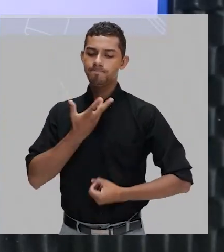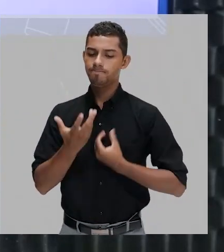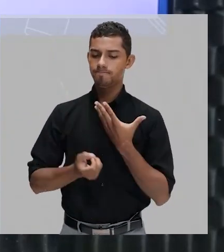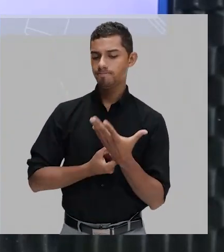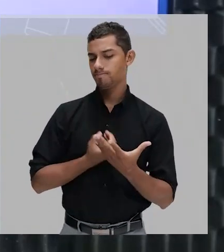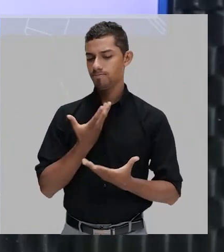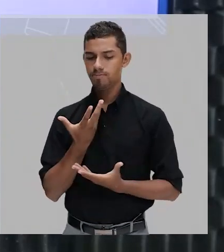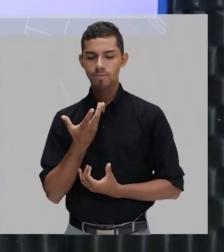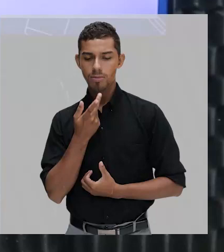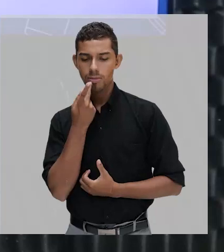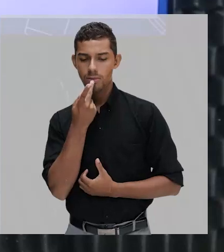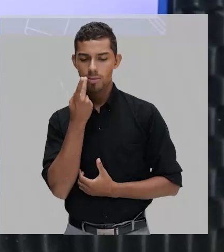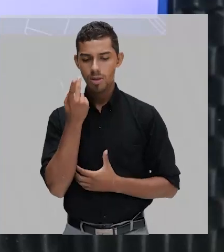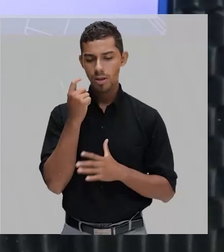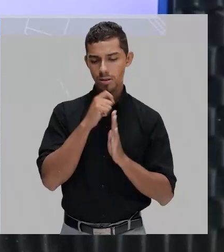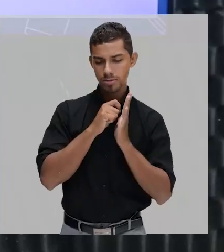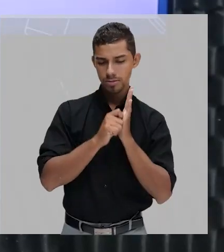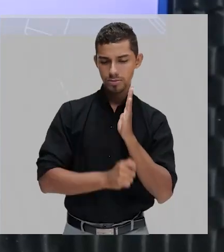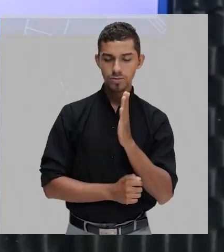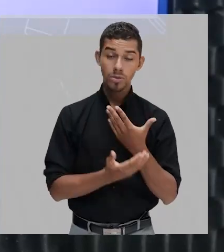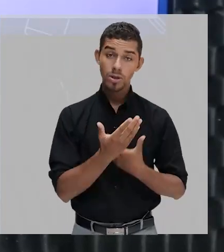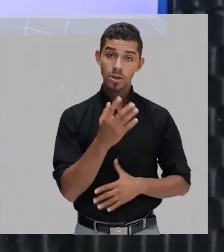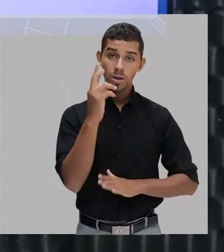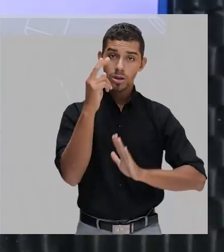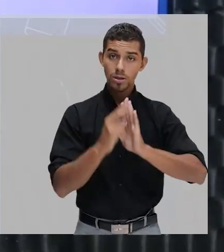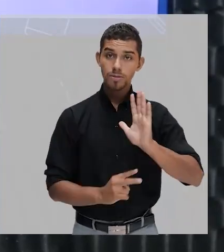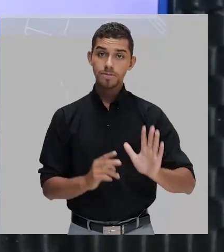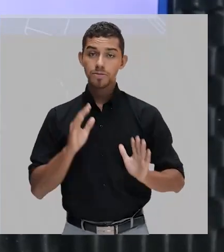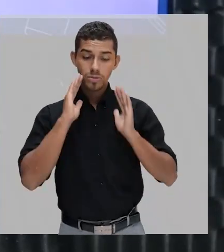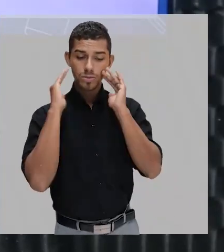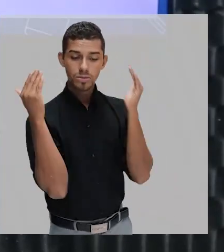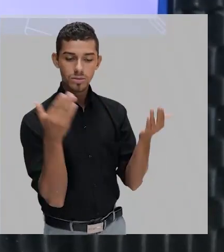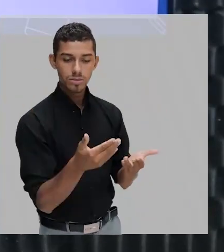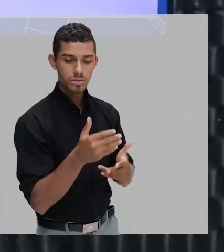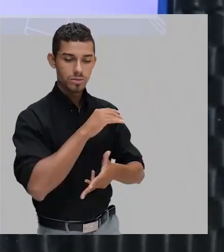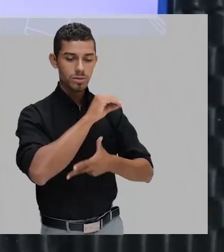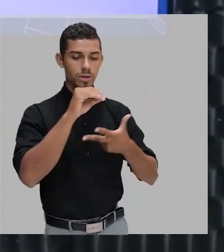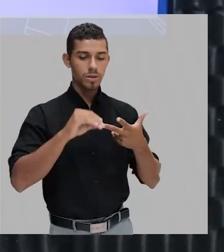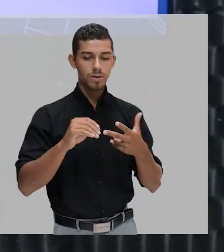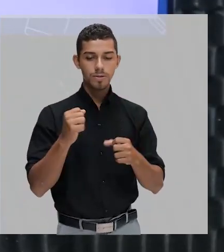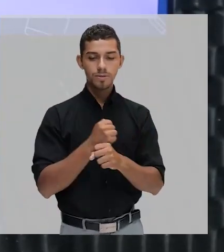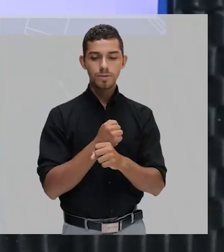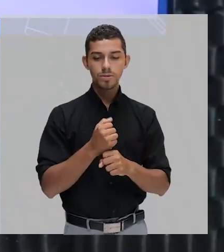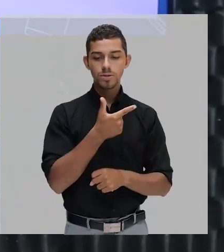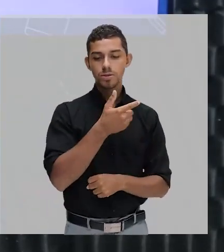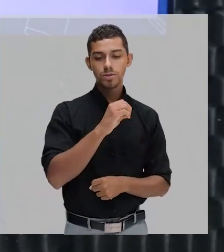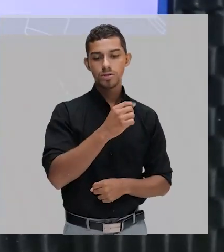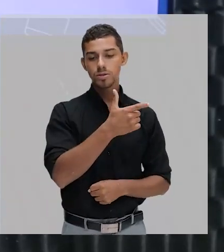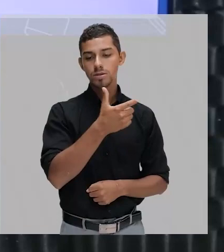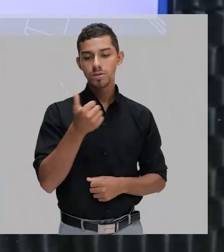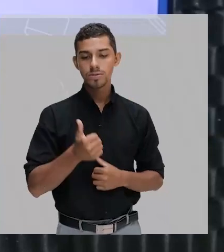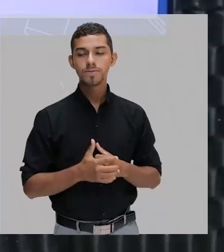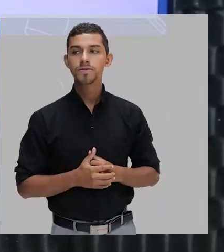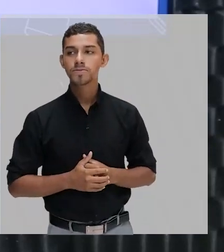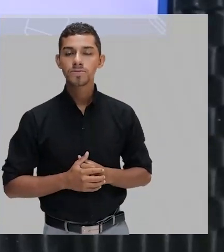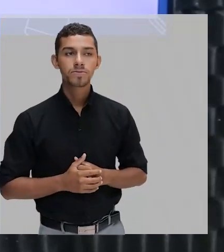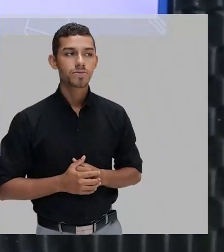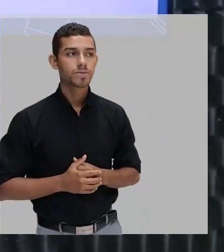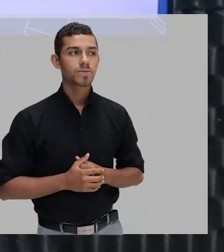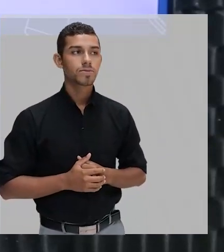e a maneira de escrever. Então, vamos ler o texto, que é mais um texto do Enem de 2021.